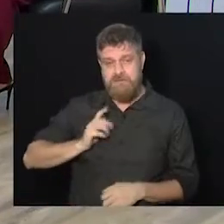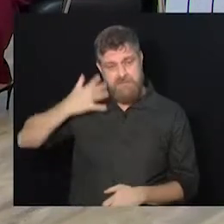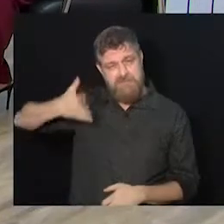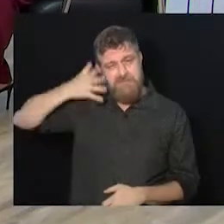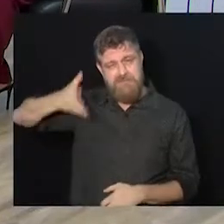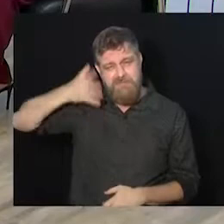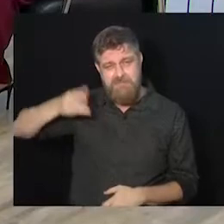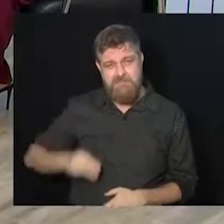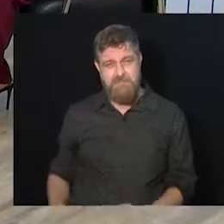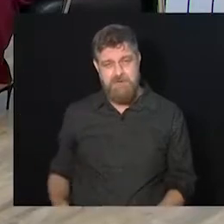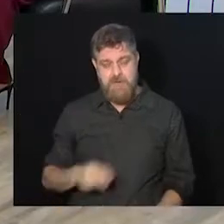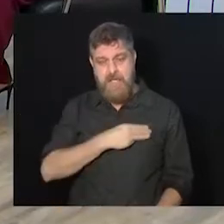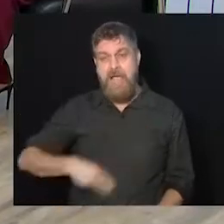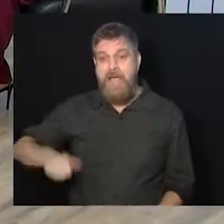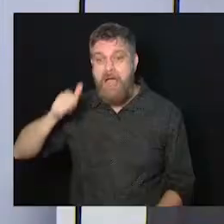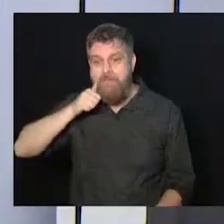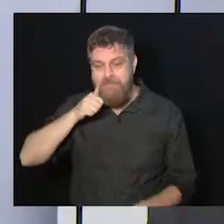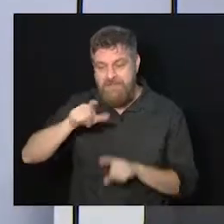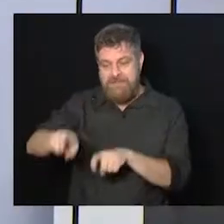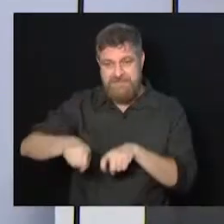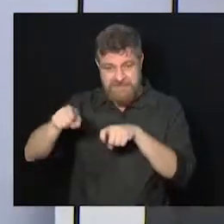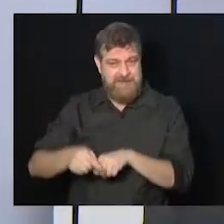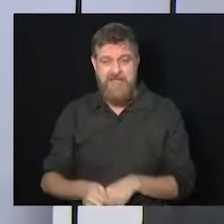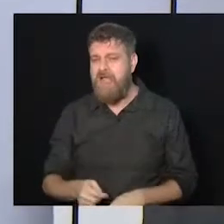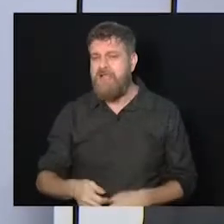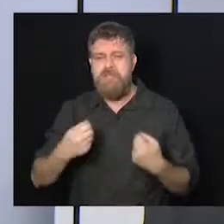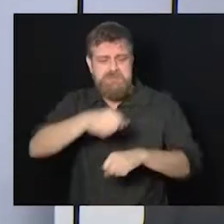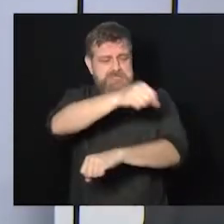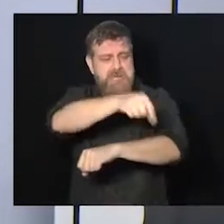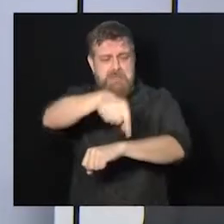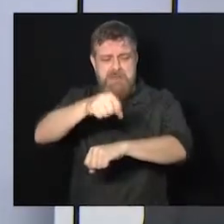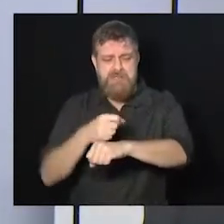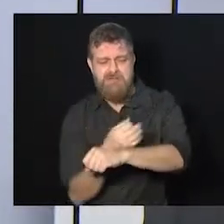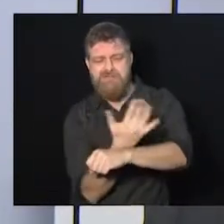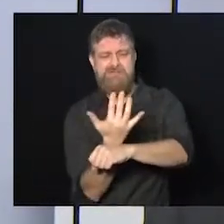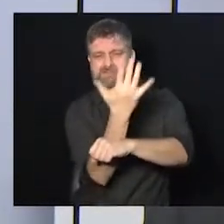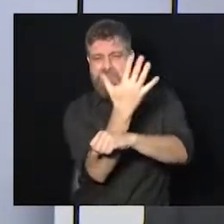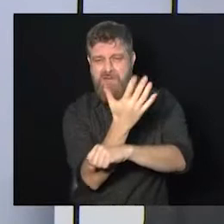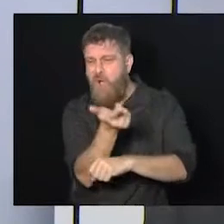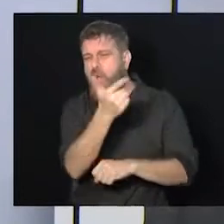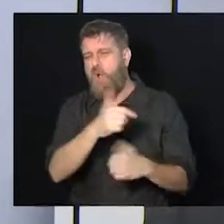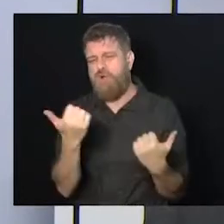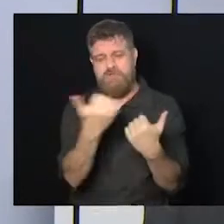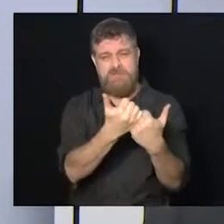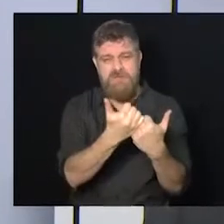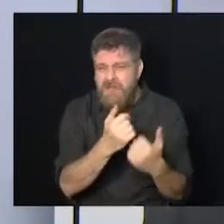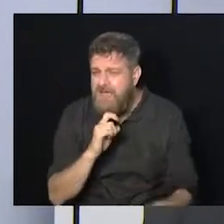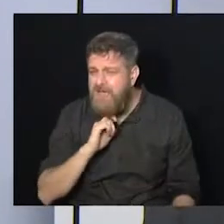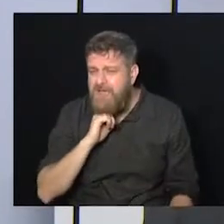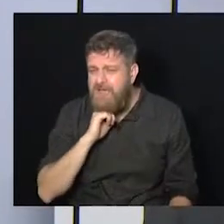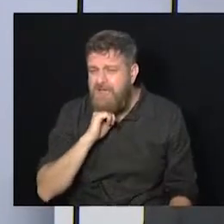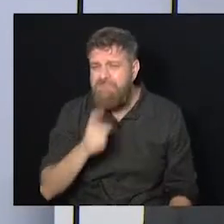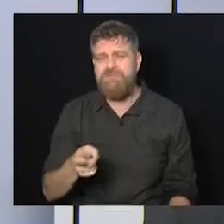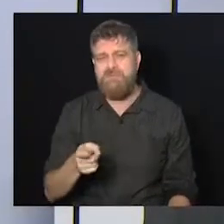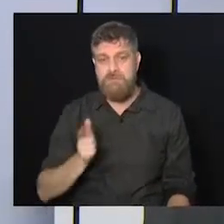engano, foi da ministra da Agricultura, que não precisa replantar, que a floresta se regenera naturalmente. Isso é mentira, né? O